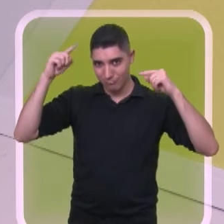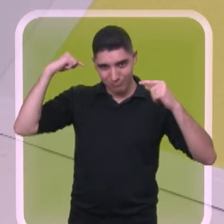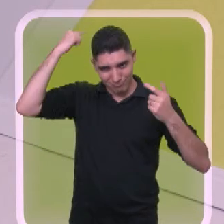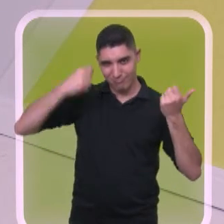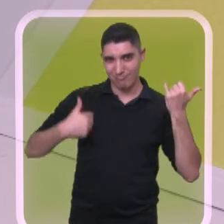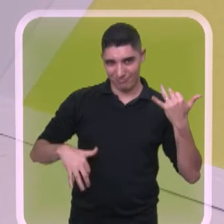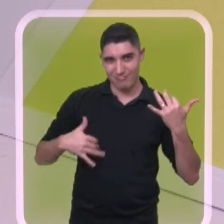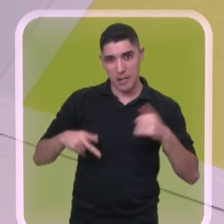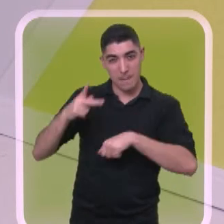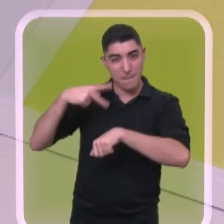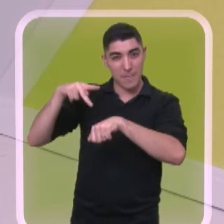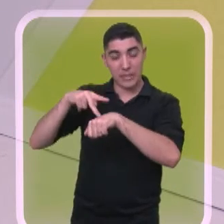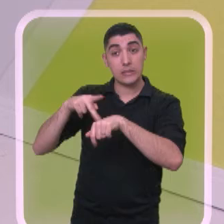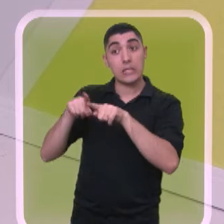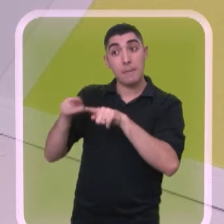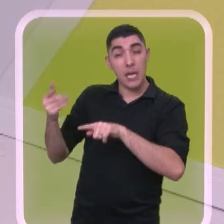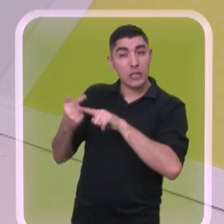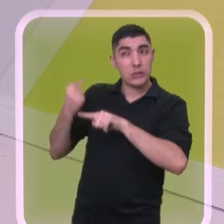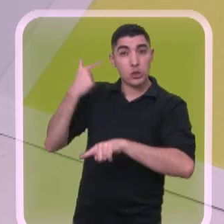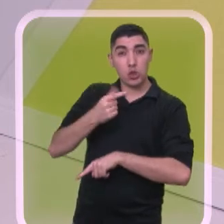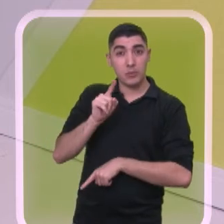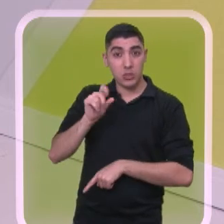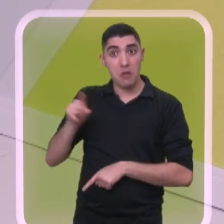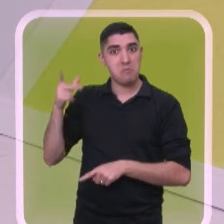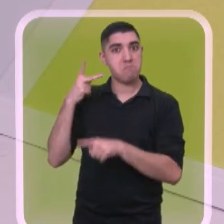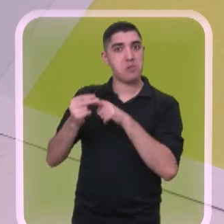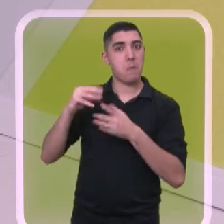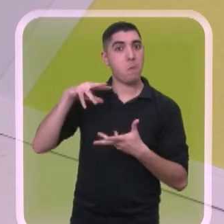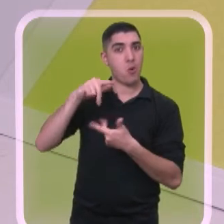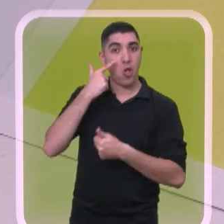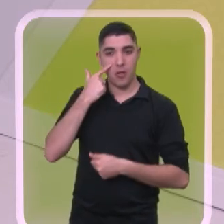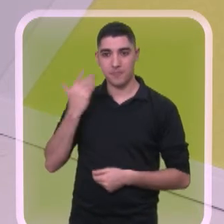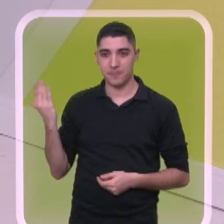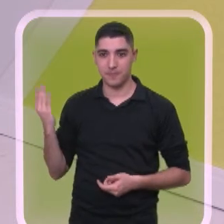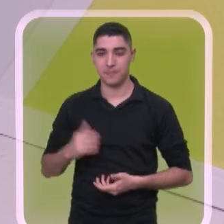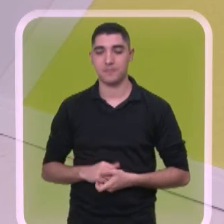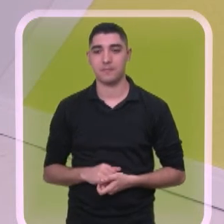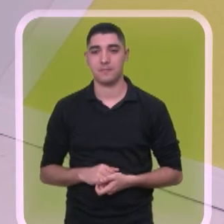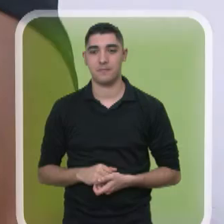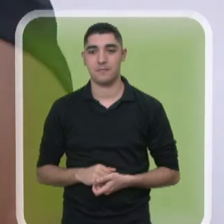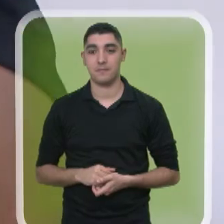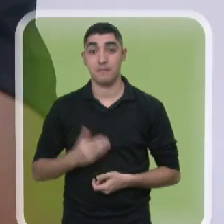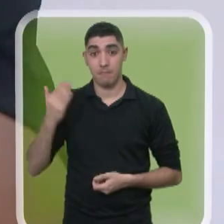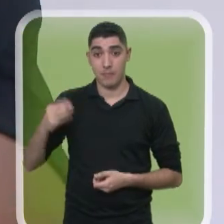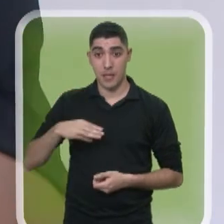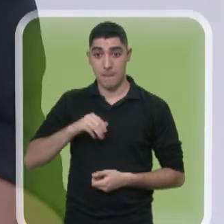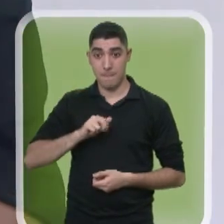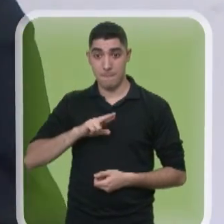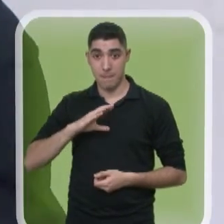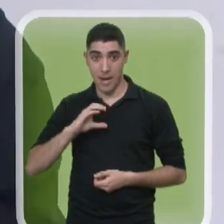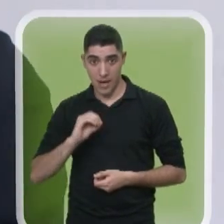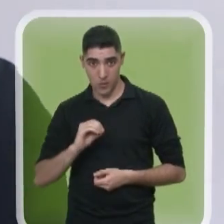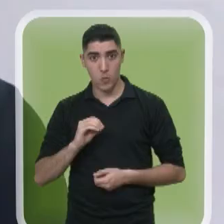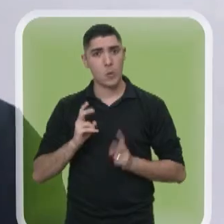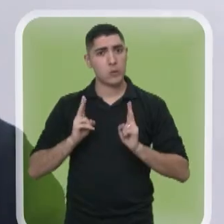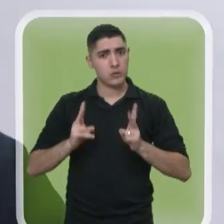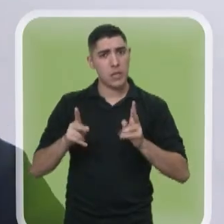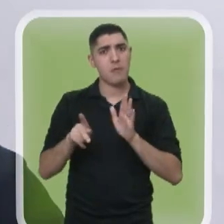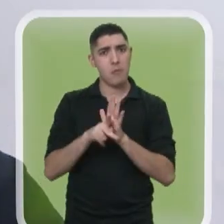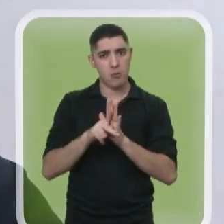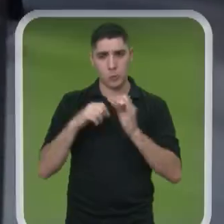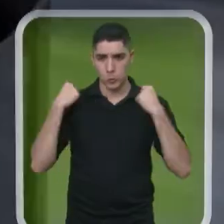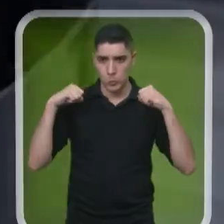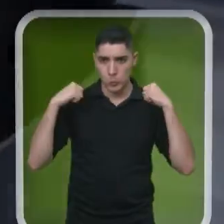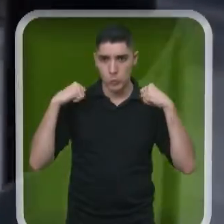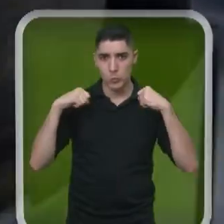vice-campeão mundial em 2019. Coloca, Matheus! A vida do Marco Aurélio sempre foi atrelada aos exercícios